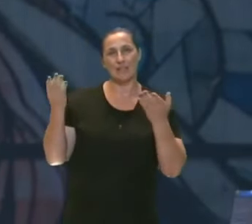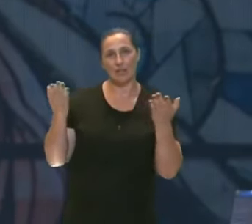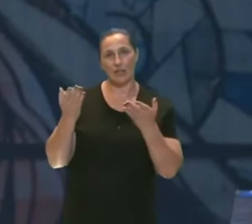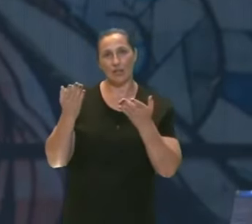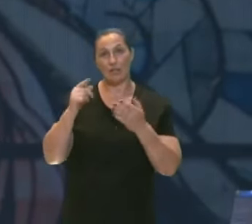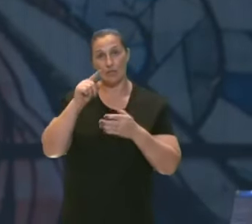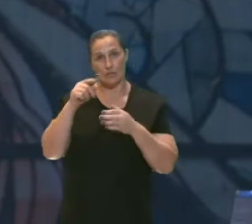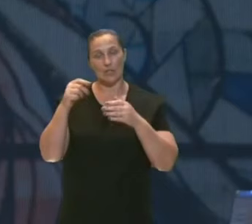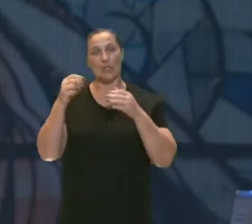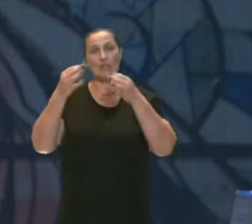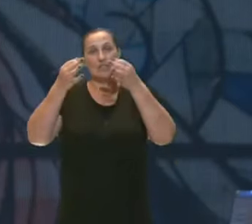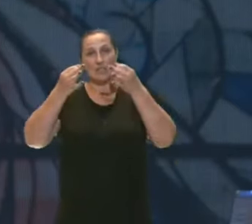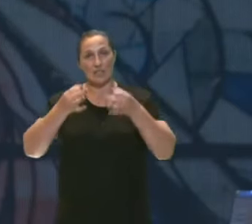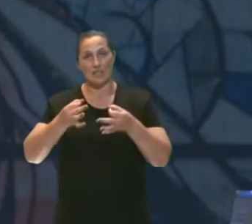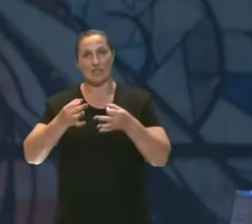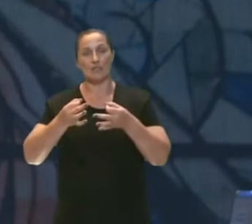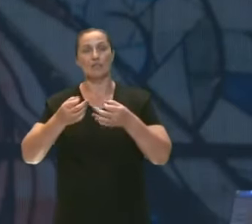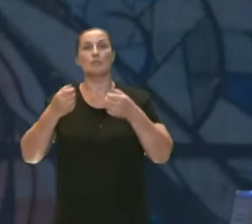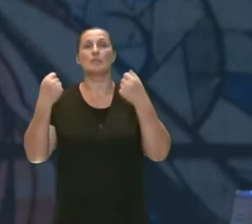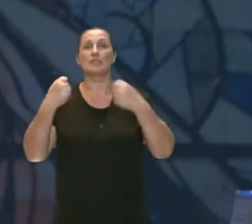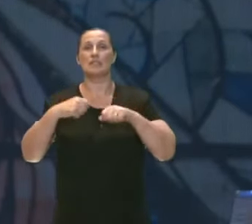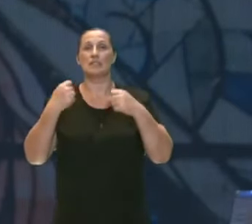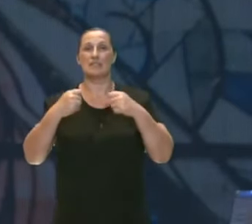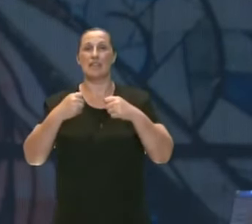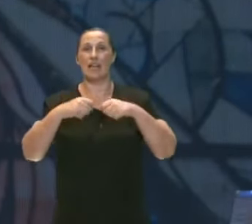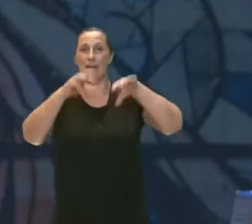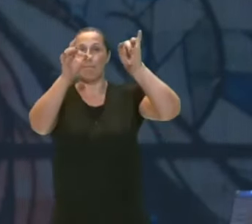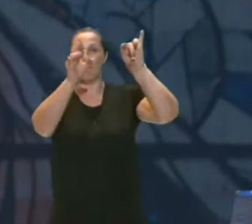de que você precisa abandonar